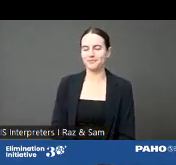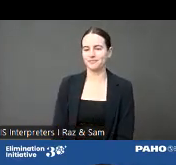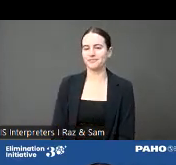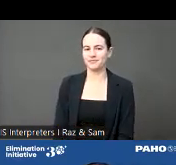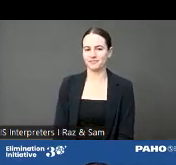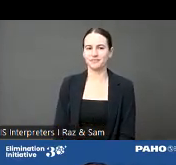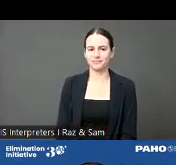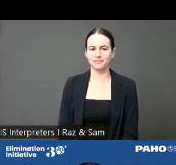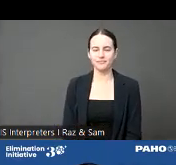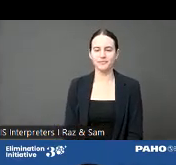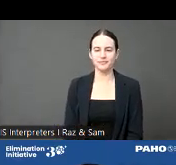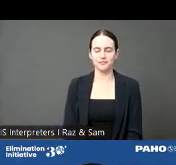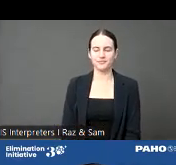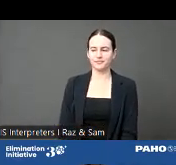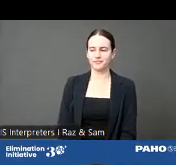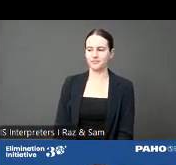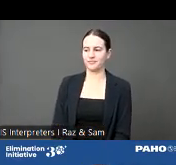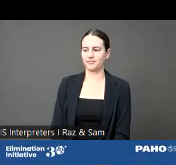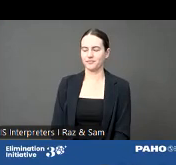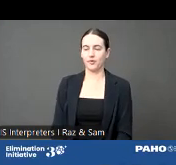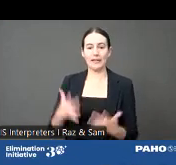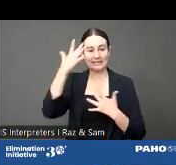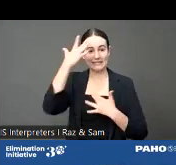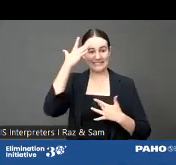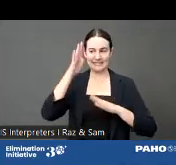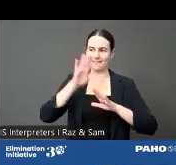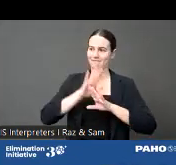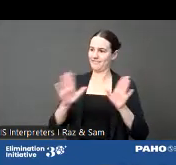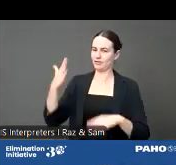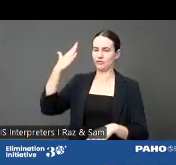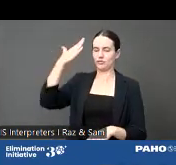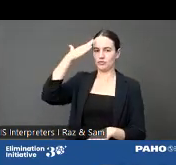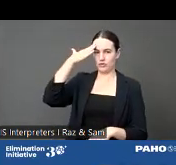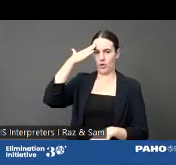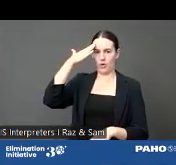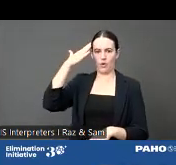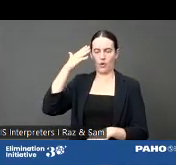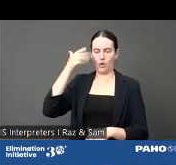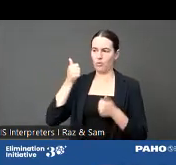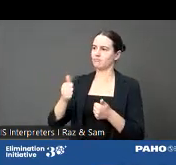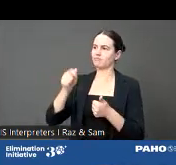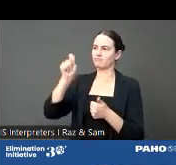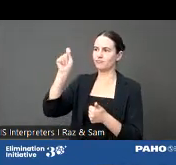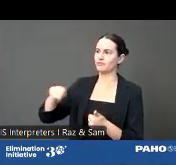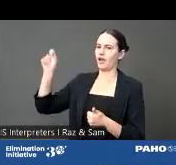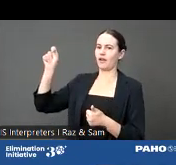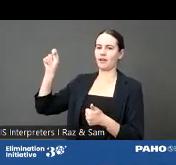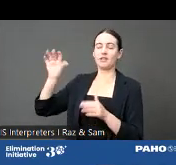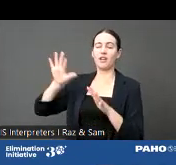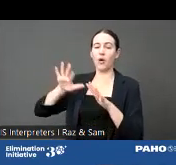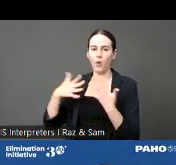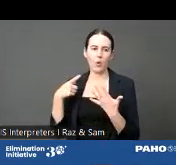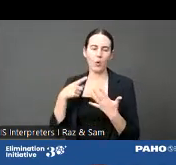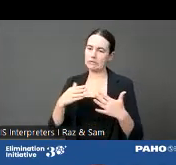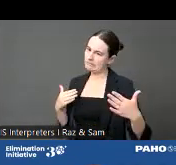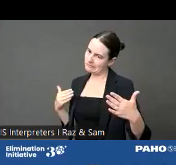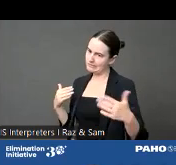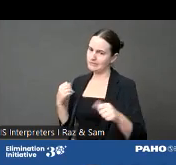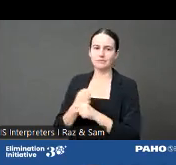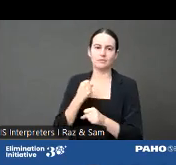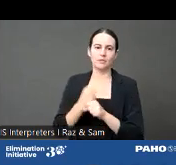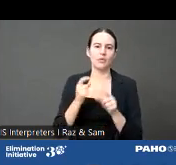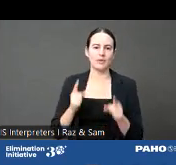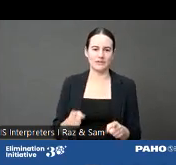sabemos que estão quase que, de acordo com os indicadores, estão quase a ser completadas essa tarefa. Esses são o que